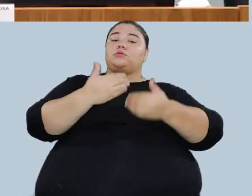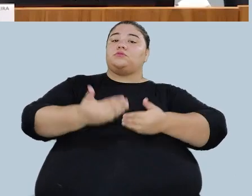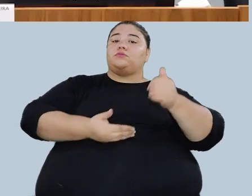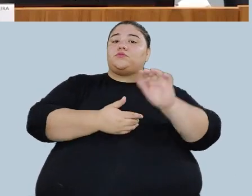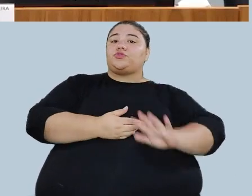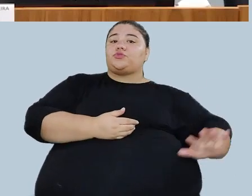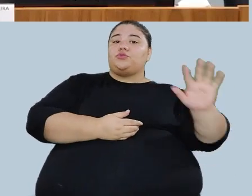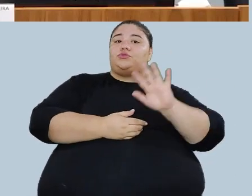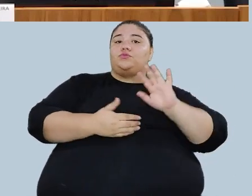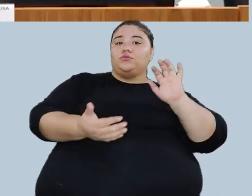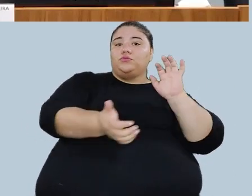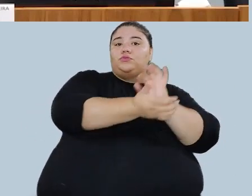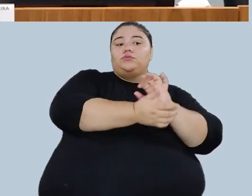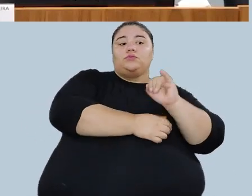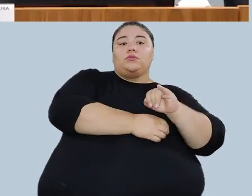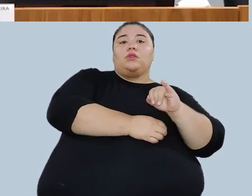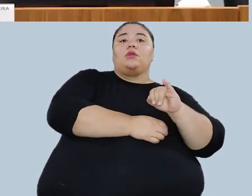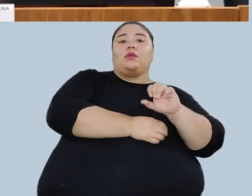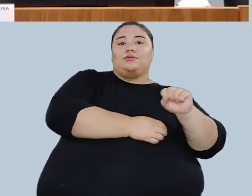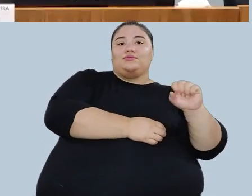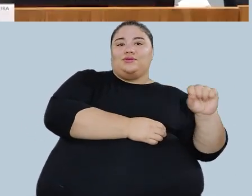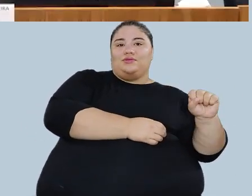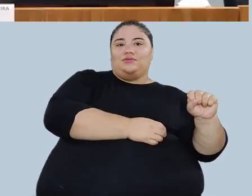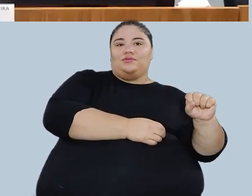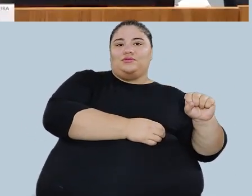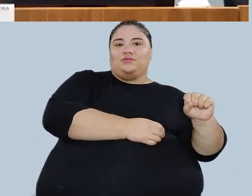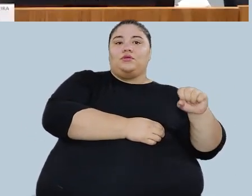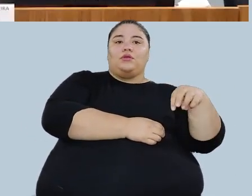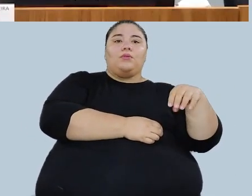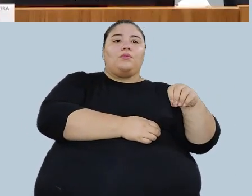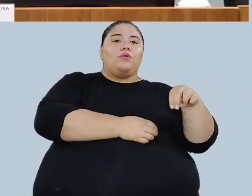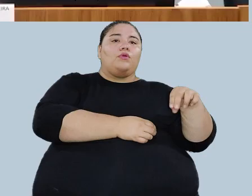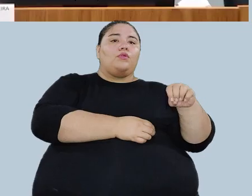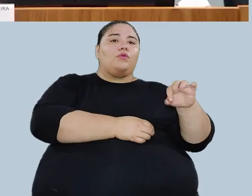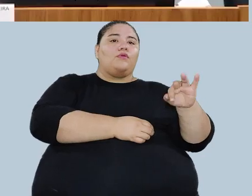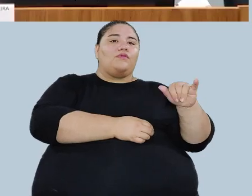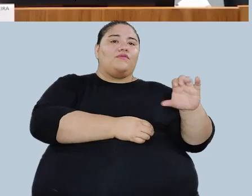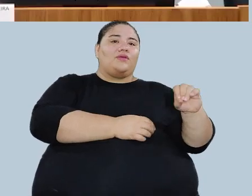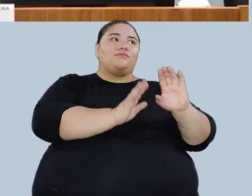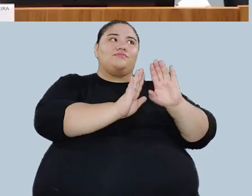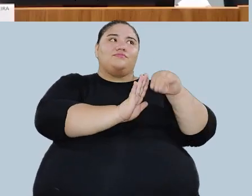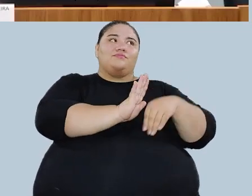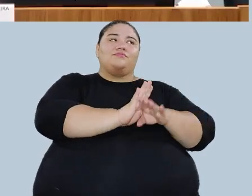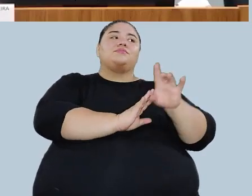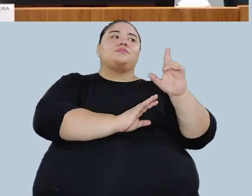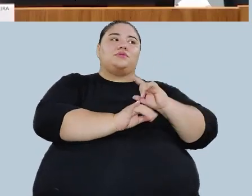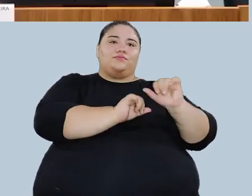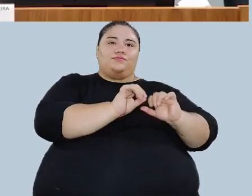geral estão reservados ao imposto, o ISS, que é monofásico e, portanto, cumulativo. Não